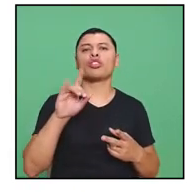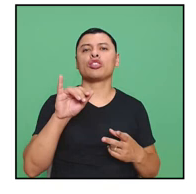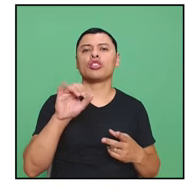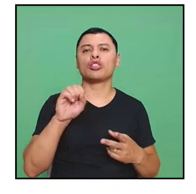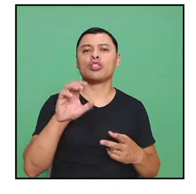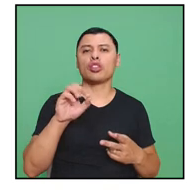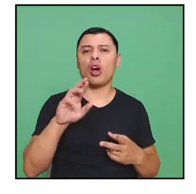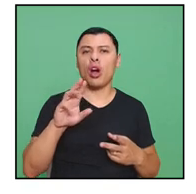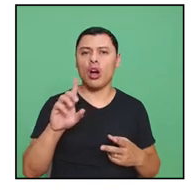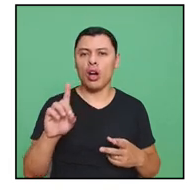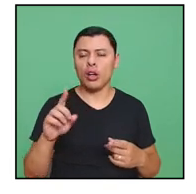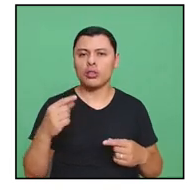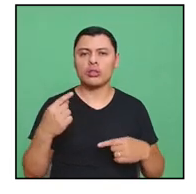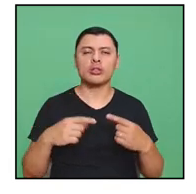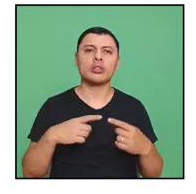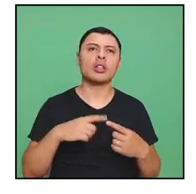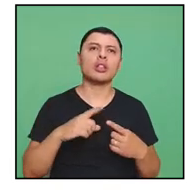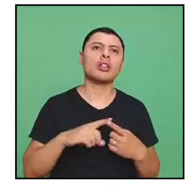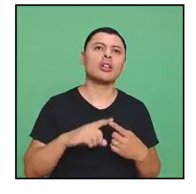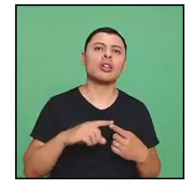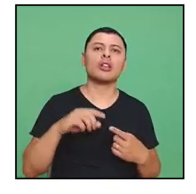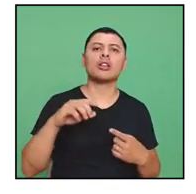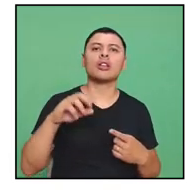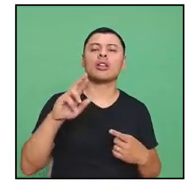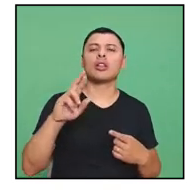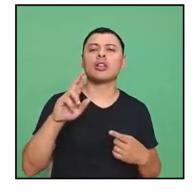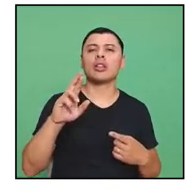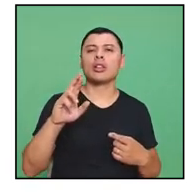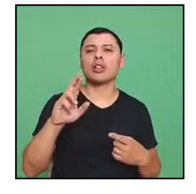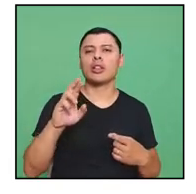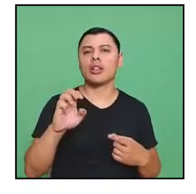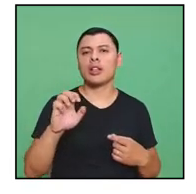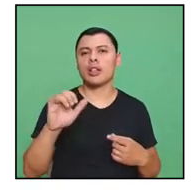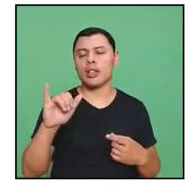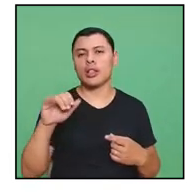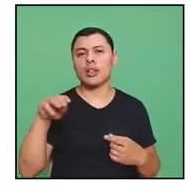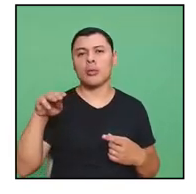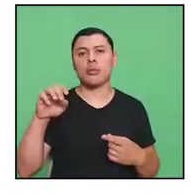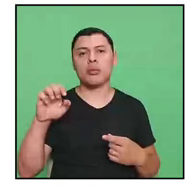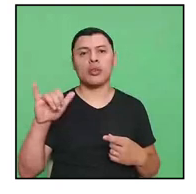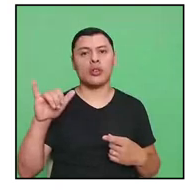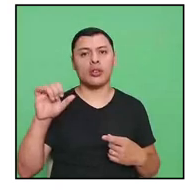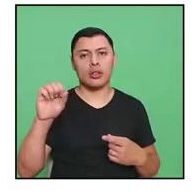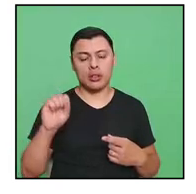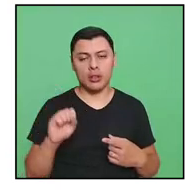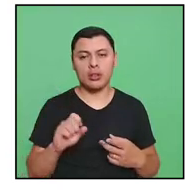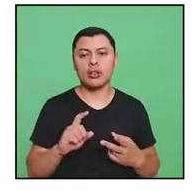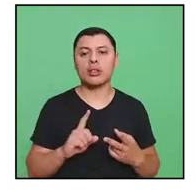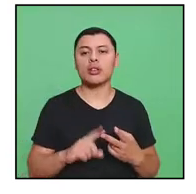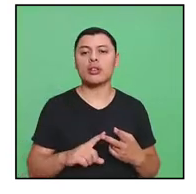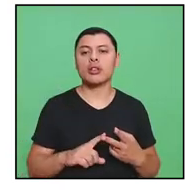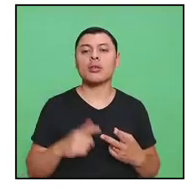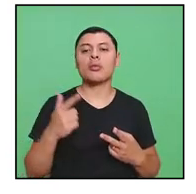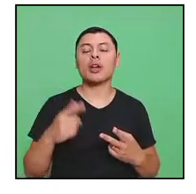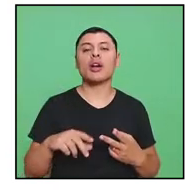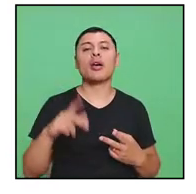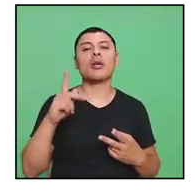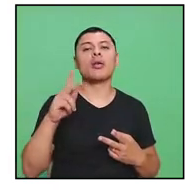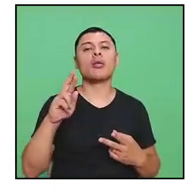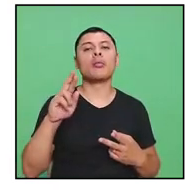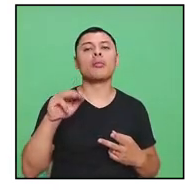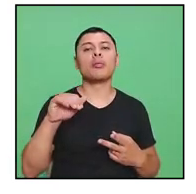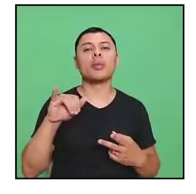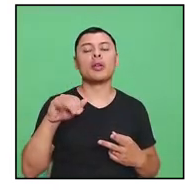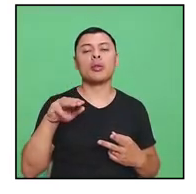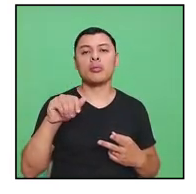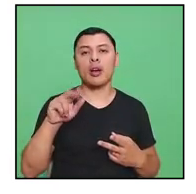Ria Myers, Marguerite de Courcelles e também a Primavera de Felipe, que